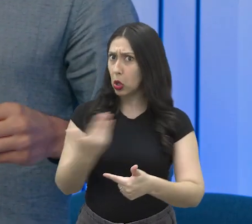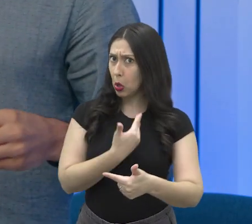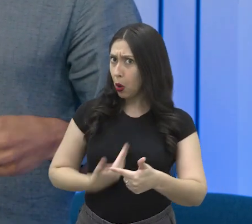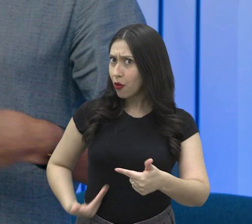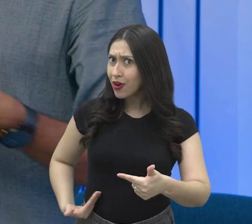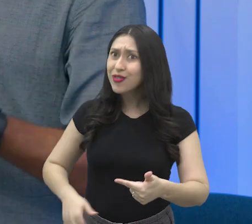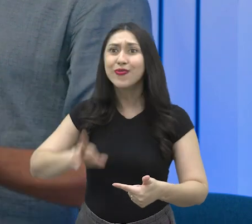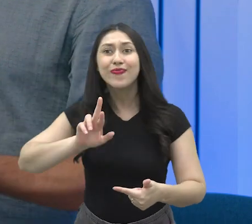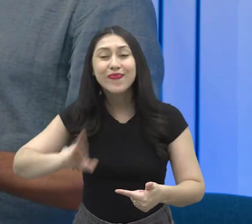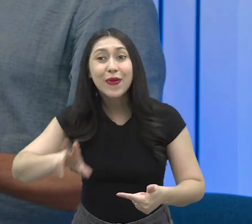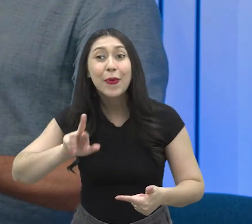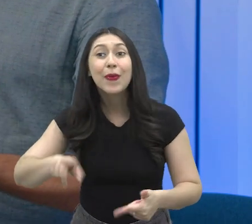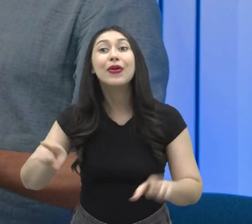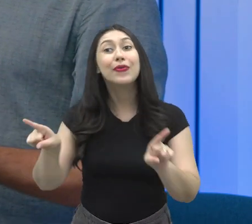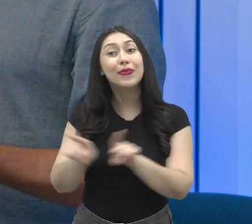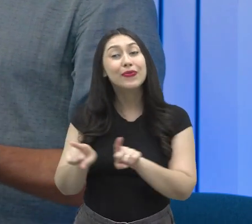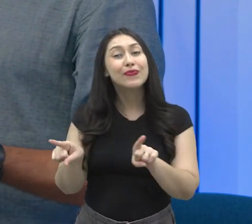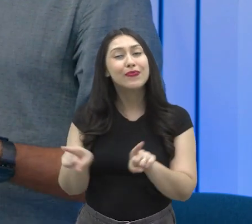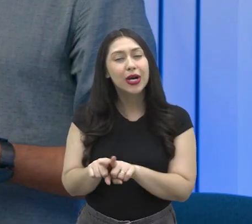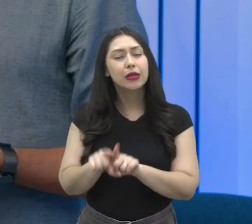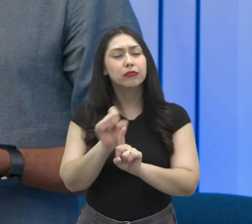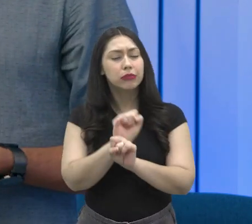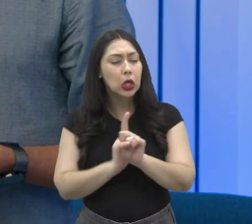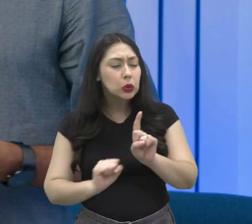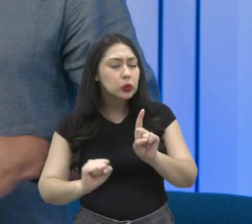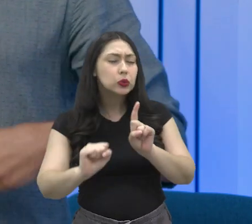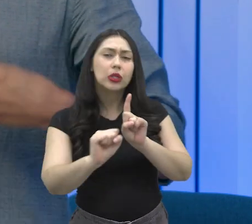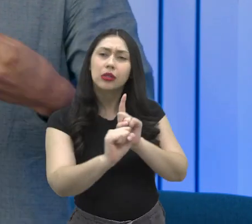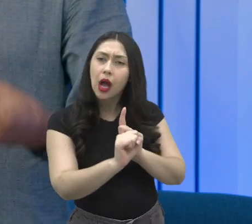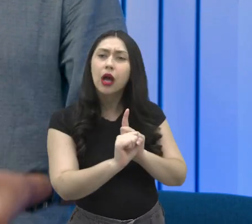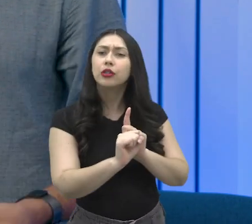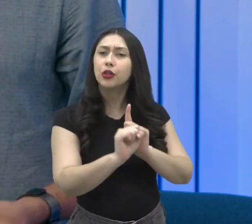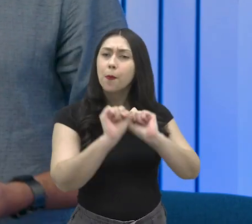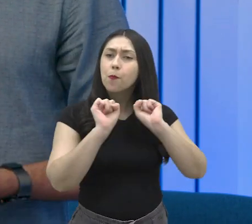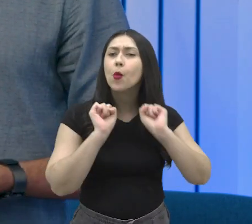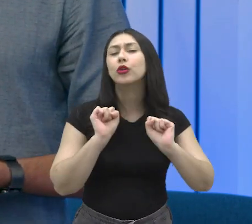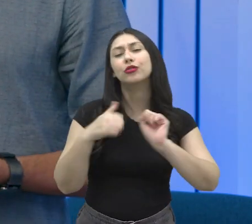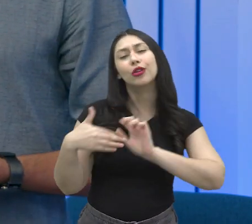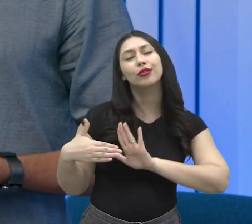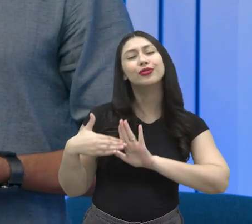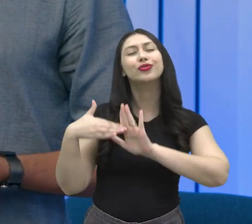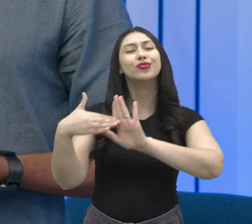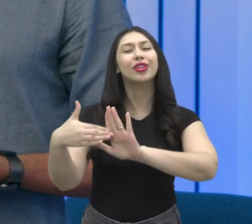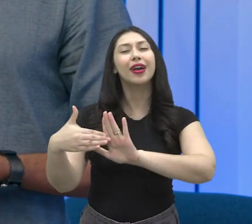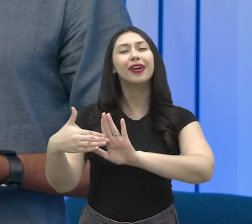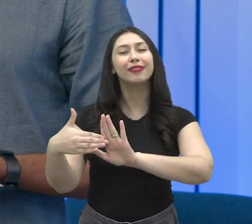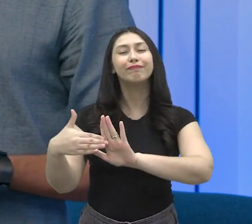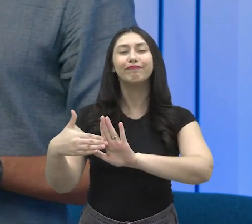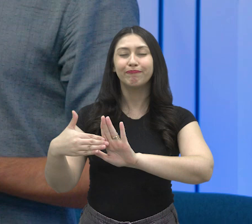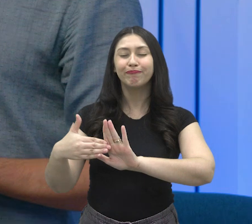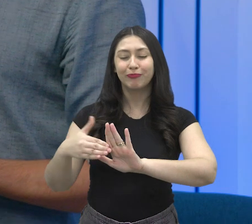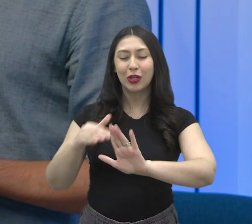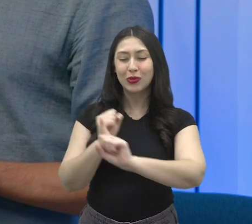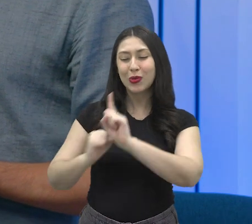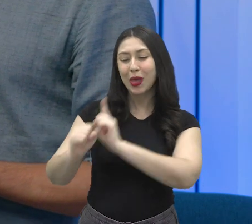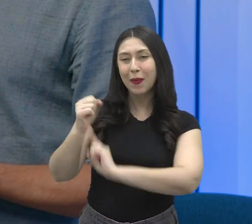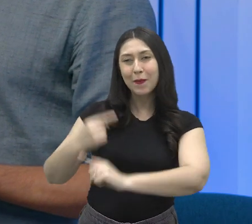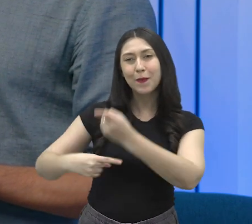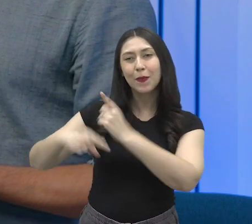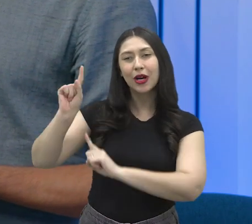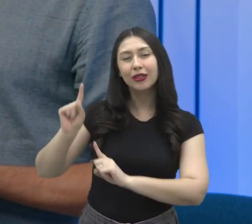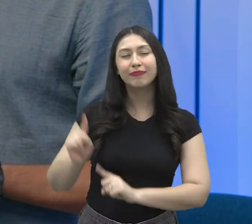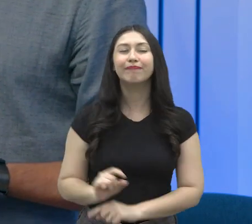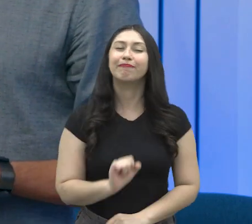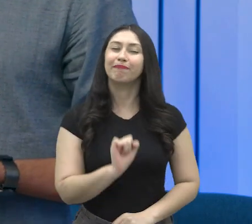são apenas do poder público, isso que é legal, né? Iniciativas aí de organizações, das pessoas, tudo isso com certeza faz a diferença na sociedade.